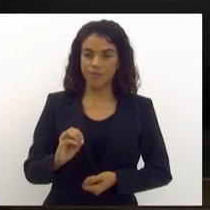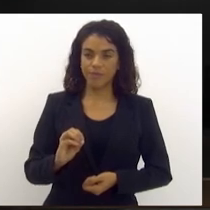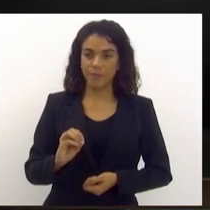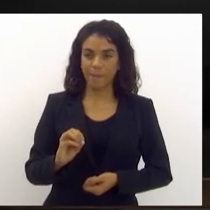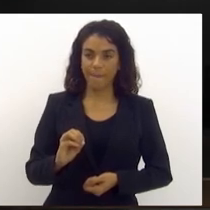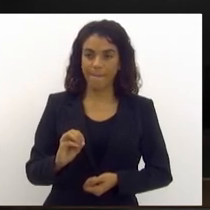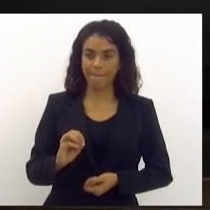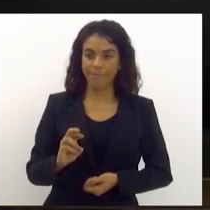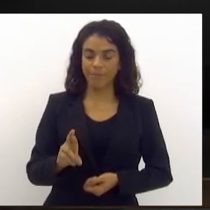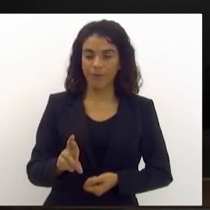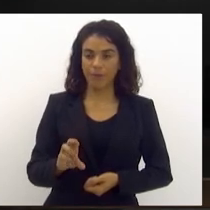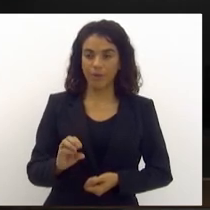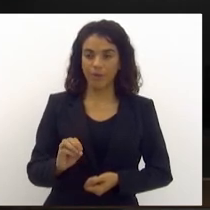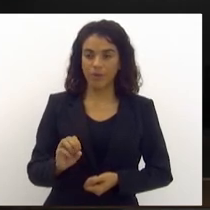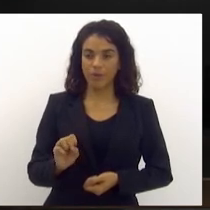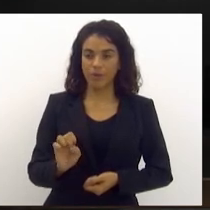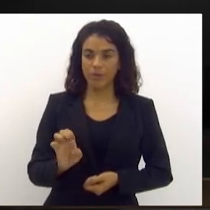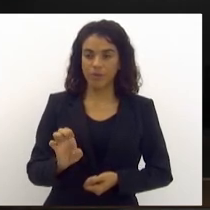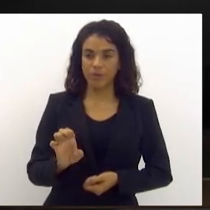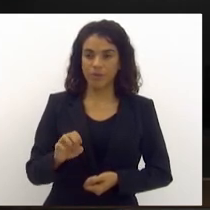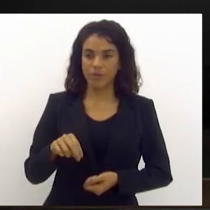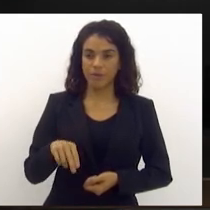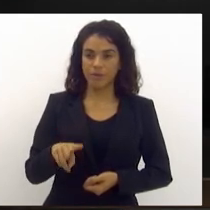deputado Rosenberg Reis,